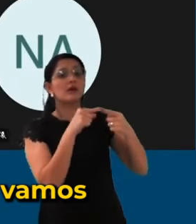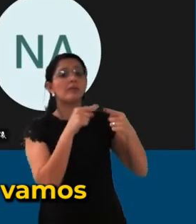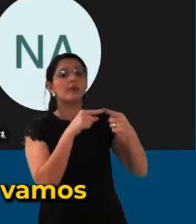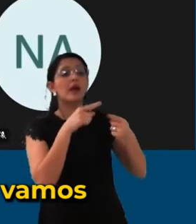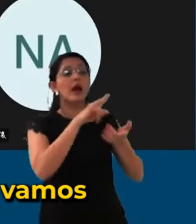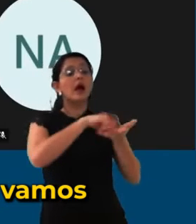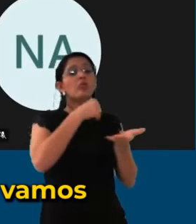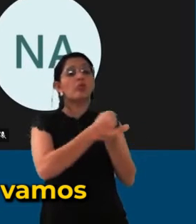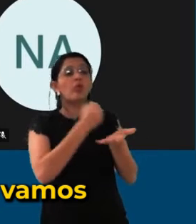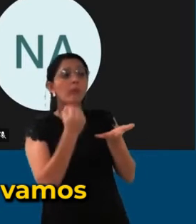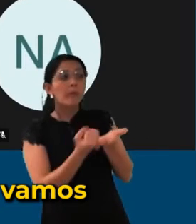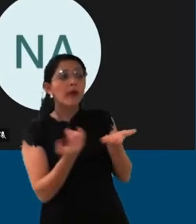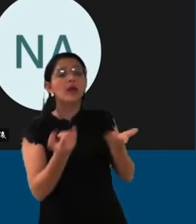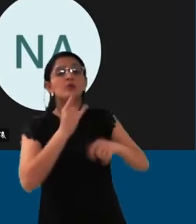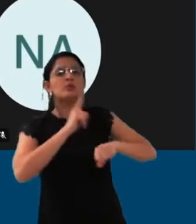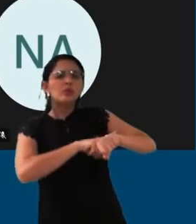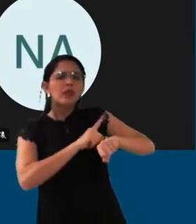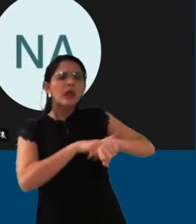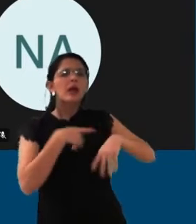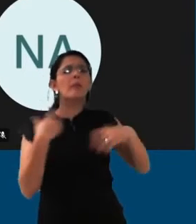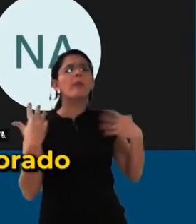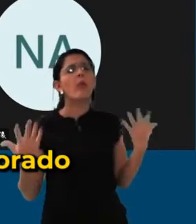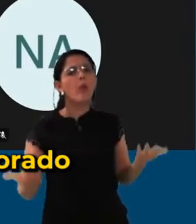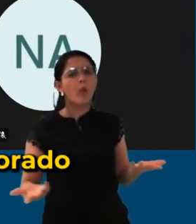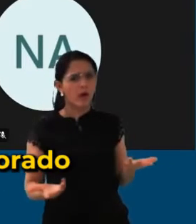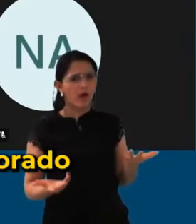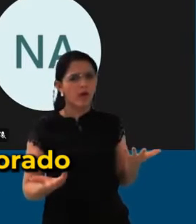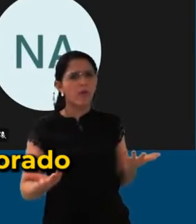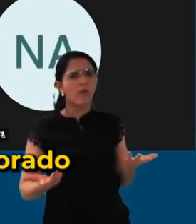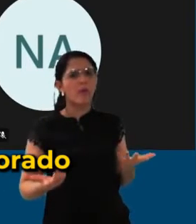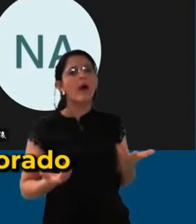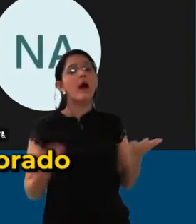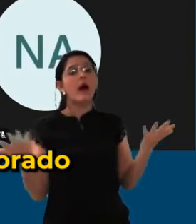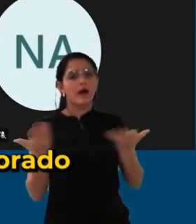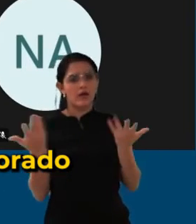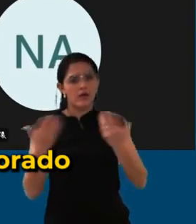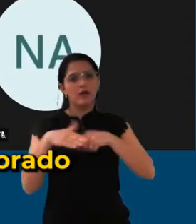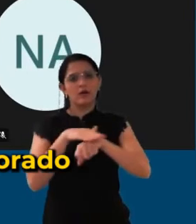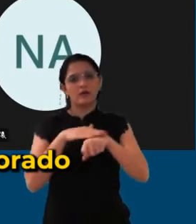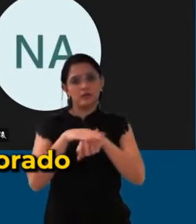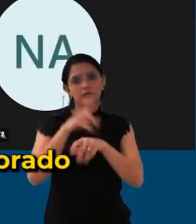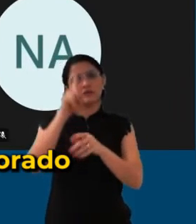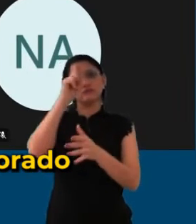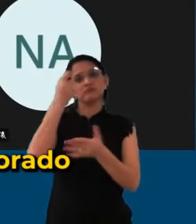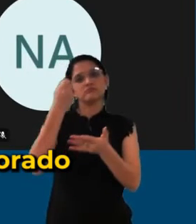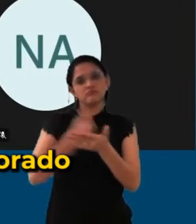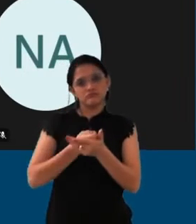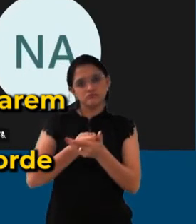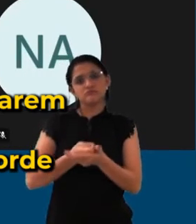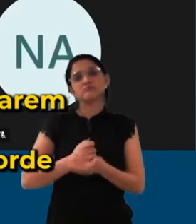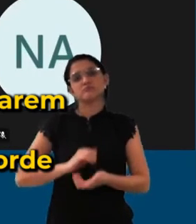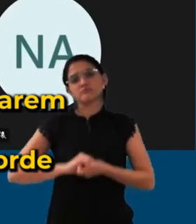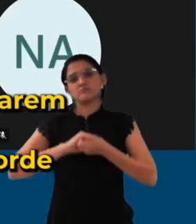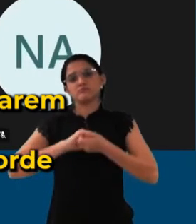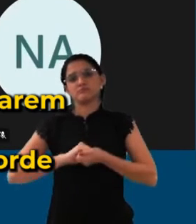documento, né? De qual PRAD que nós vamos colocar na mesa da Votorantim para o doutor Alisson apresentar? Olha, está aqui as